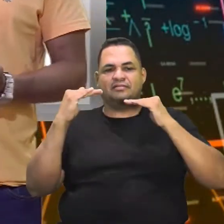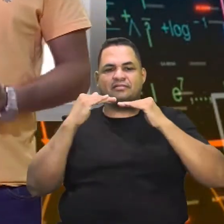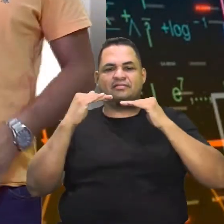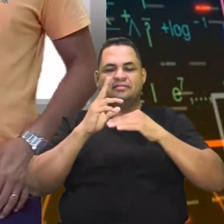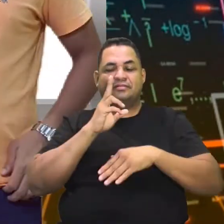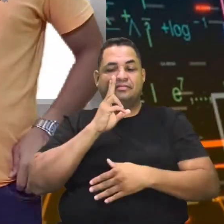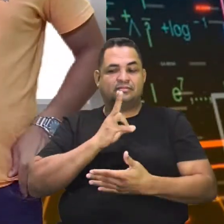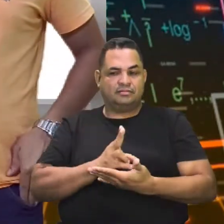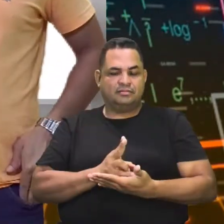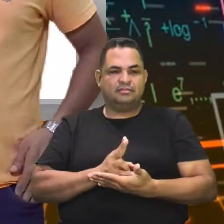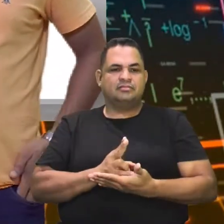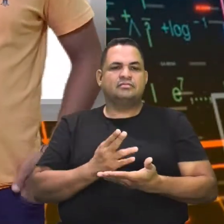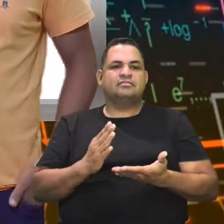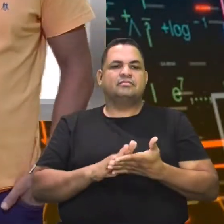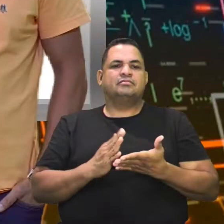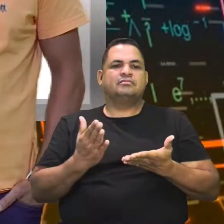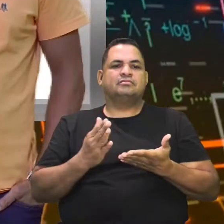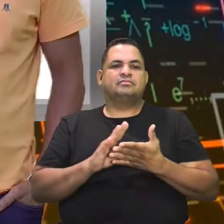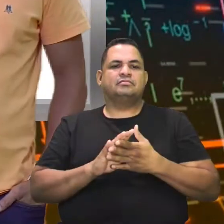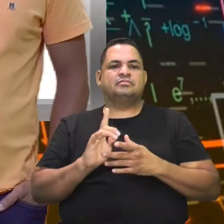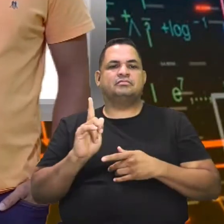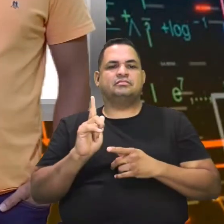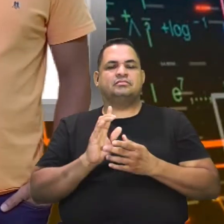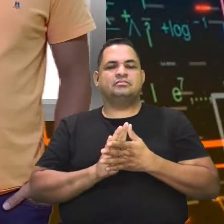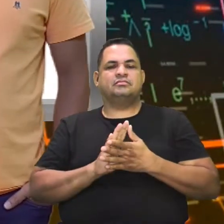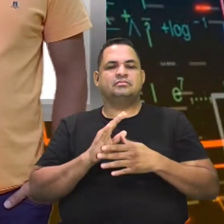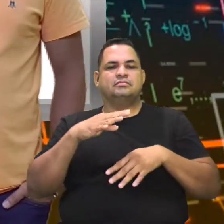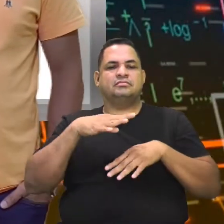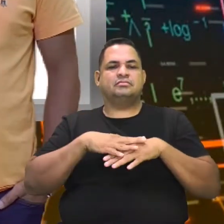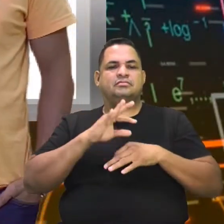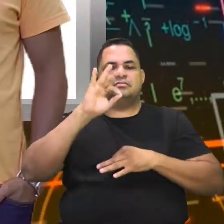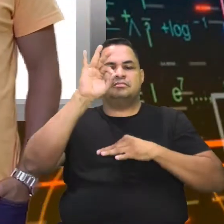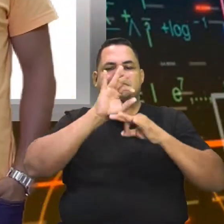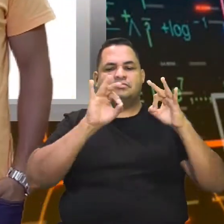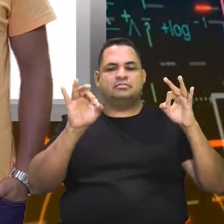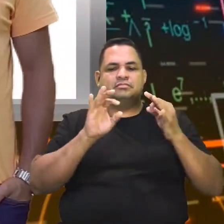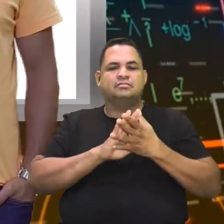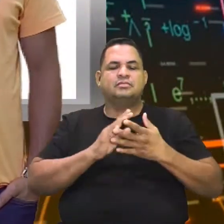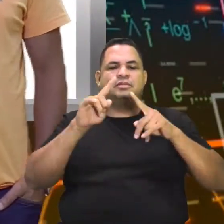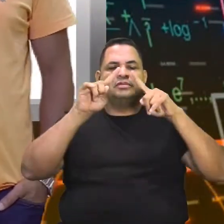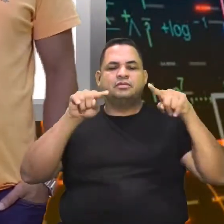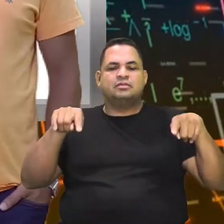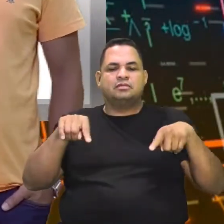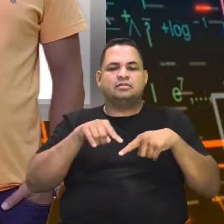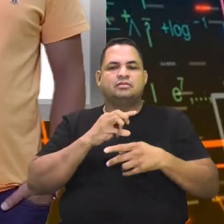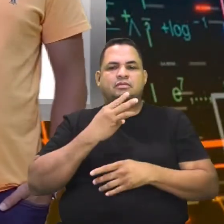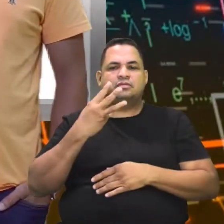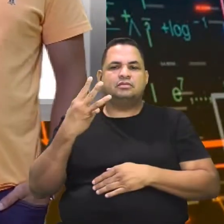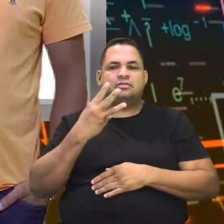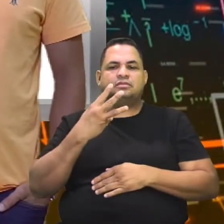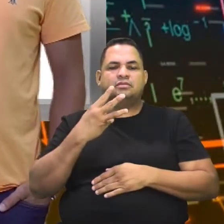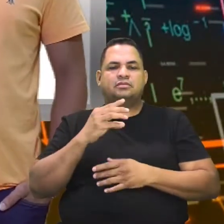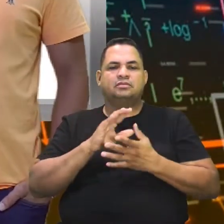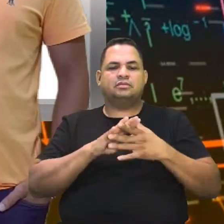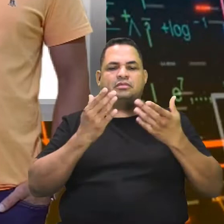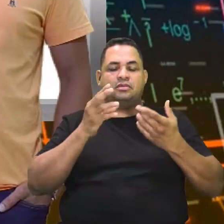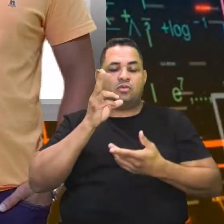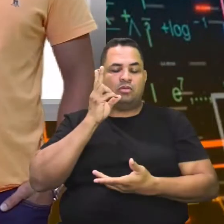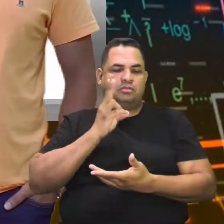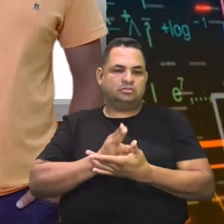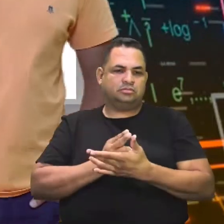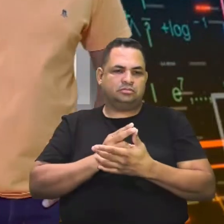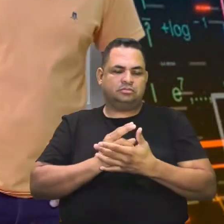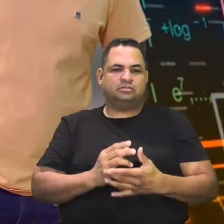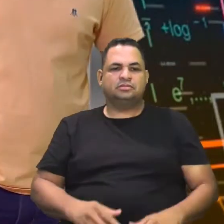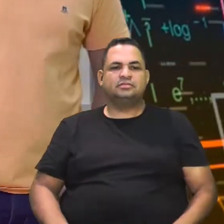dizer mesmo, tá? Até na parte de geometria, equilátero, né? O que é um triângulo equilátero? Quando fala equi, é 3 lados